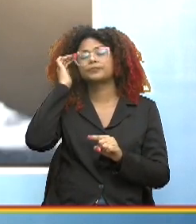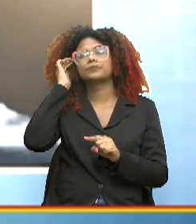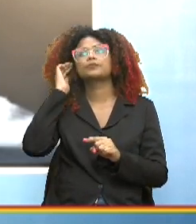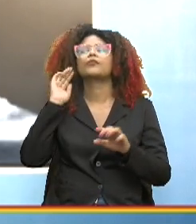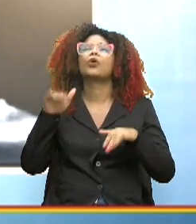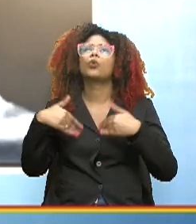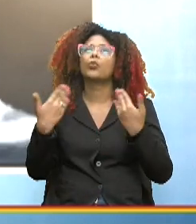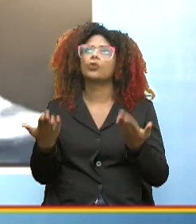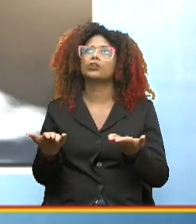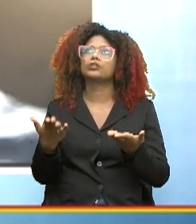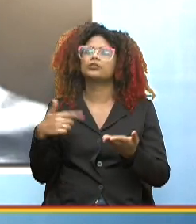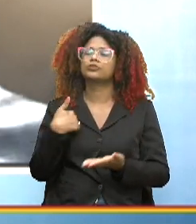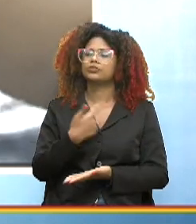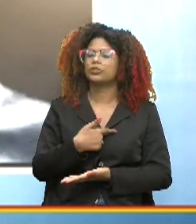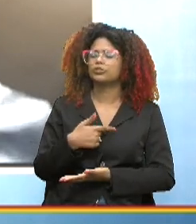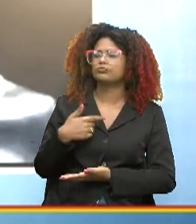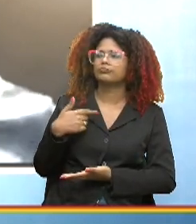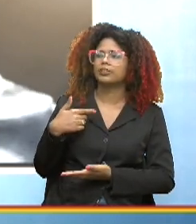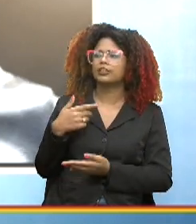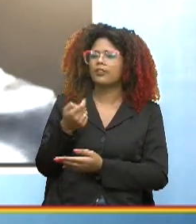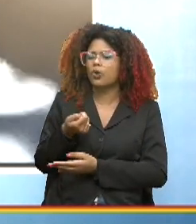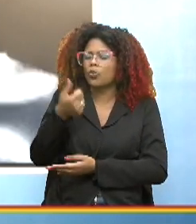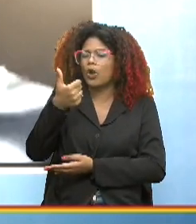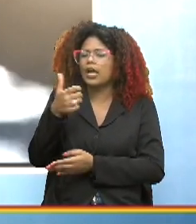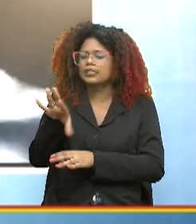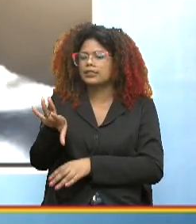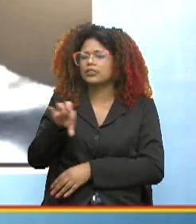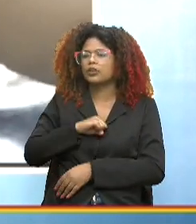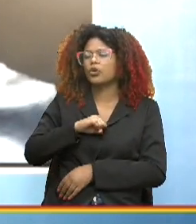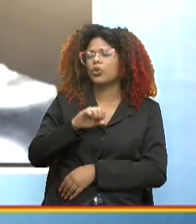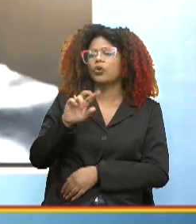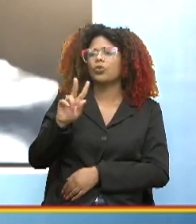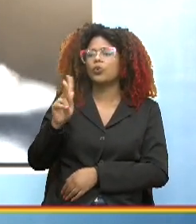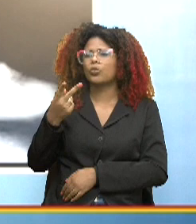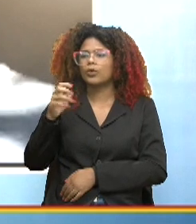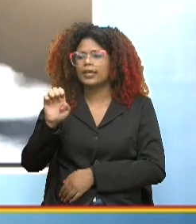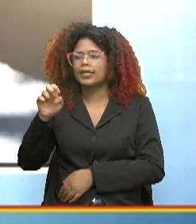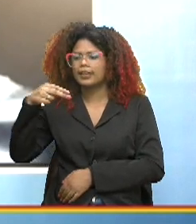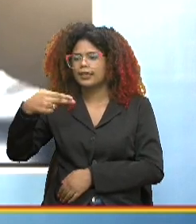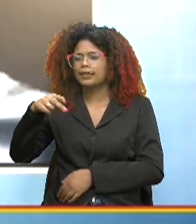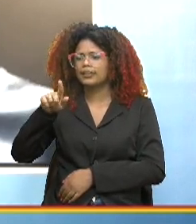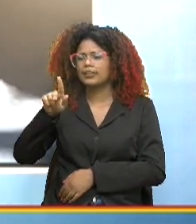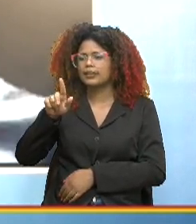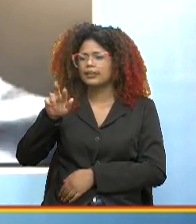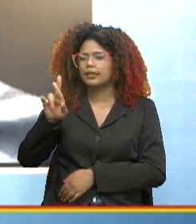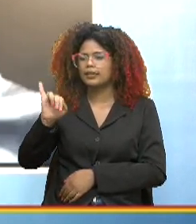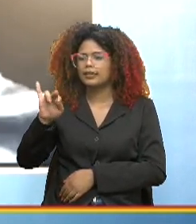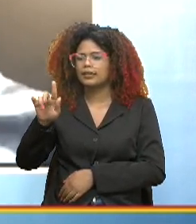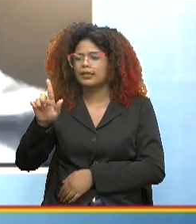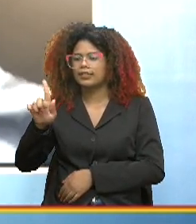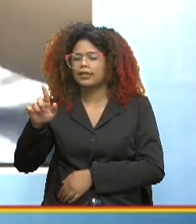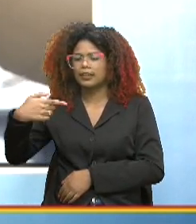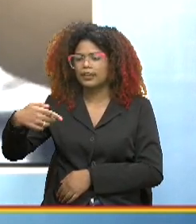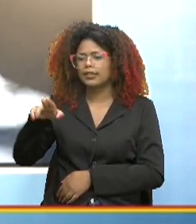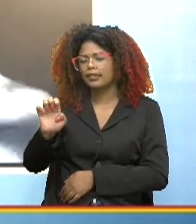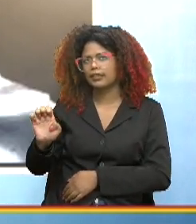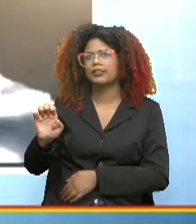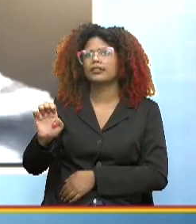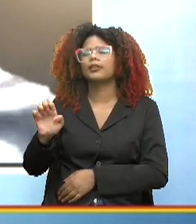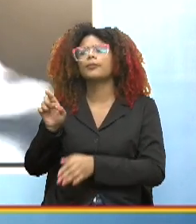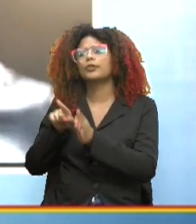a gente tava para adotar ele é o Henrique que é o mais velho nosso Perguntaram para ele assim se ele